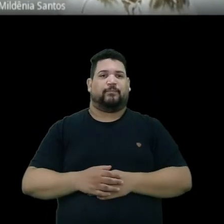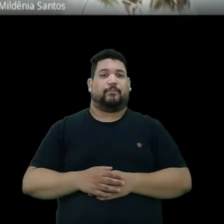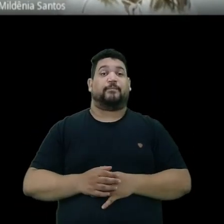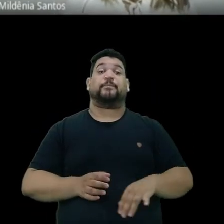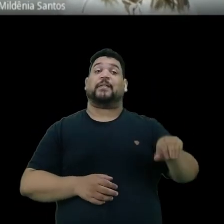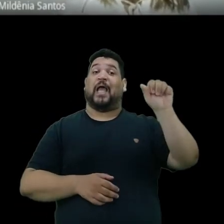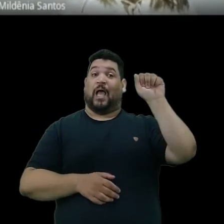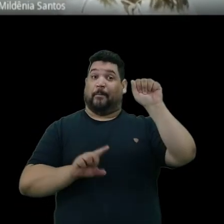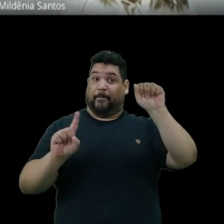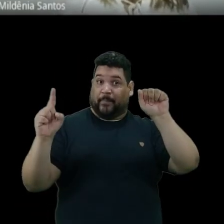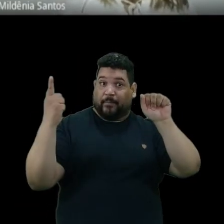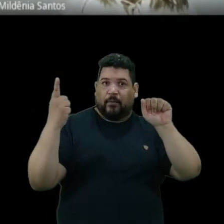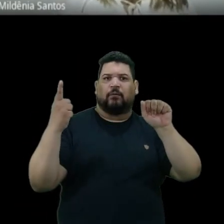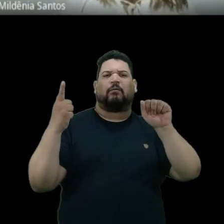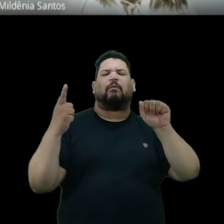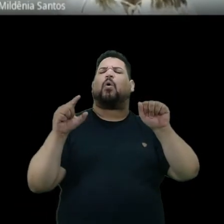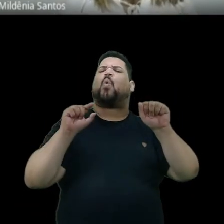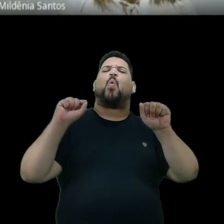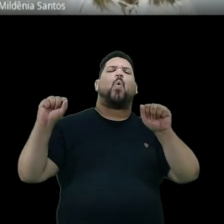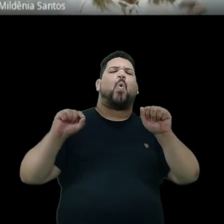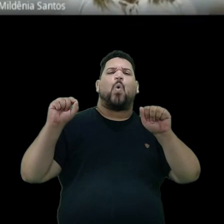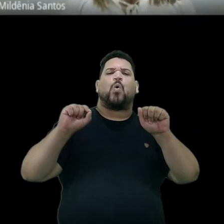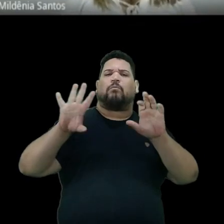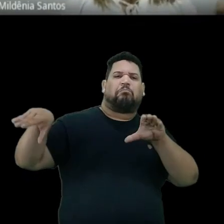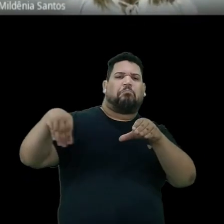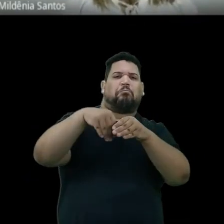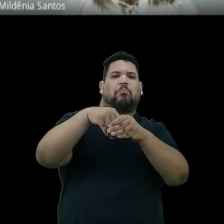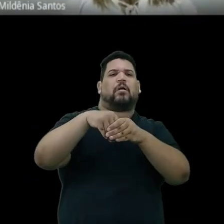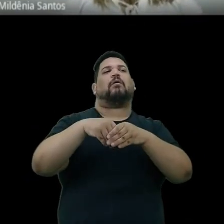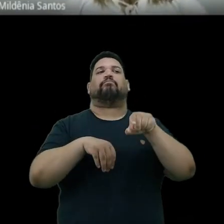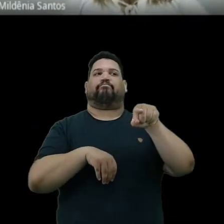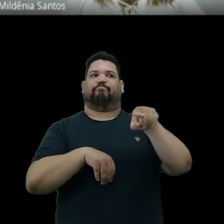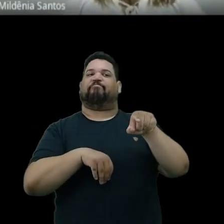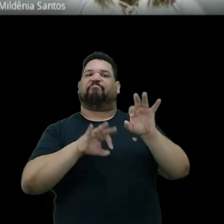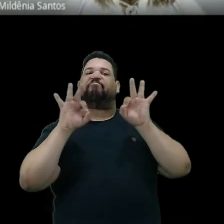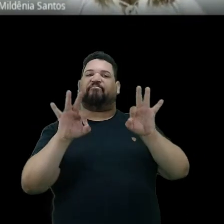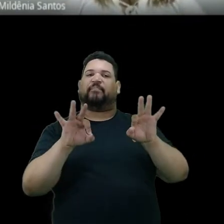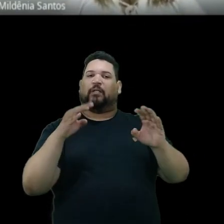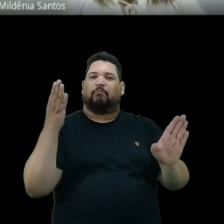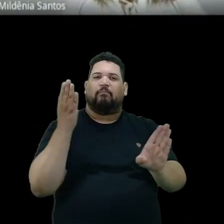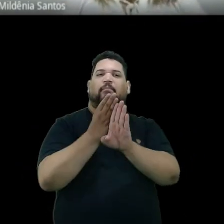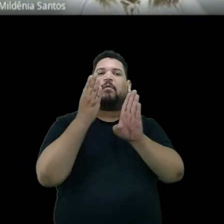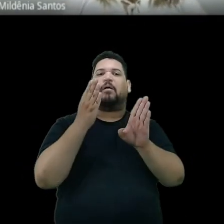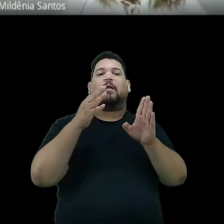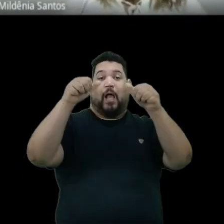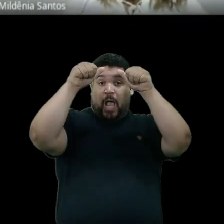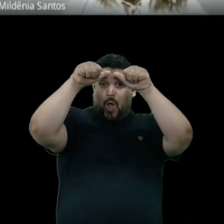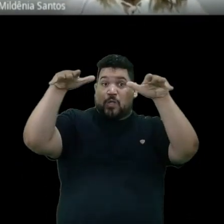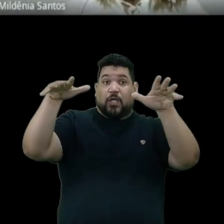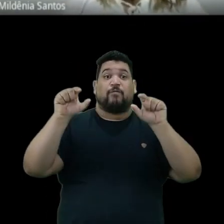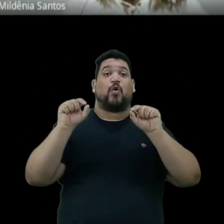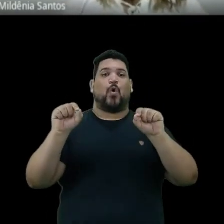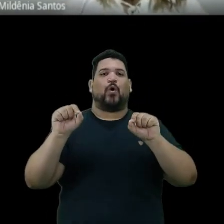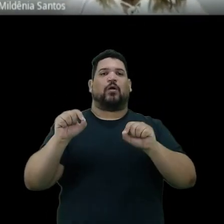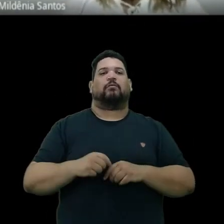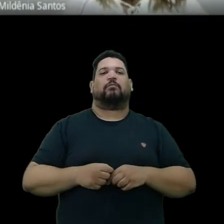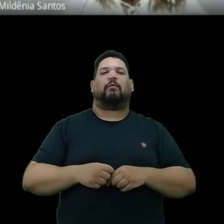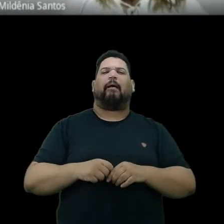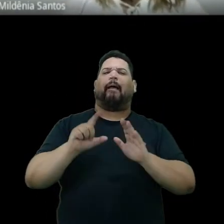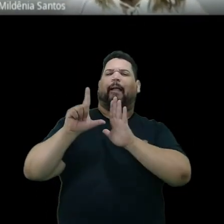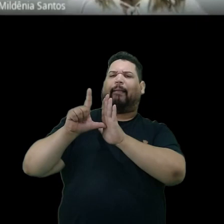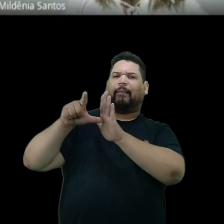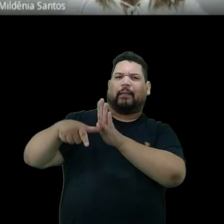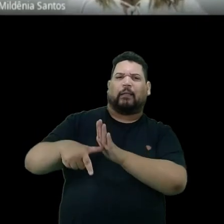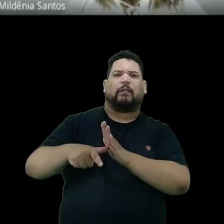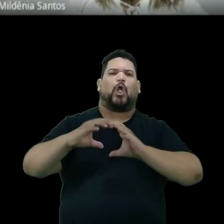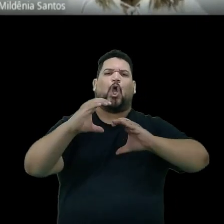O que é que traz o critério A para a gente dizer, olha, essa pessoa está dentro do espectro do autismo? São déficits persistentes na